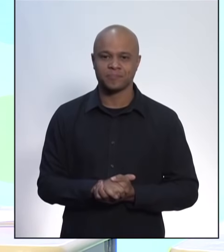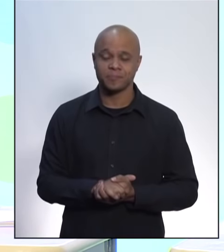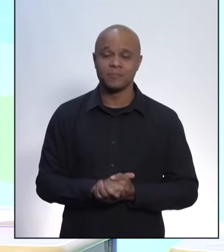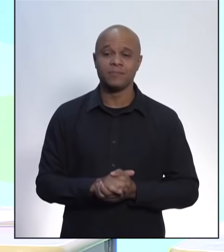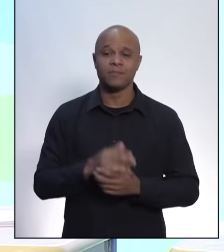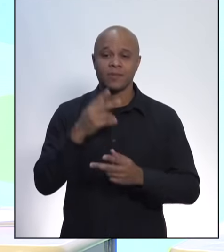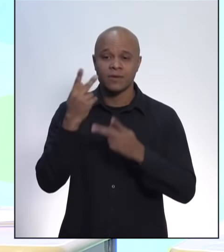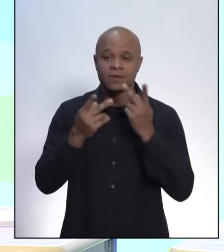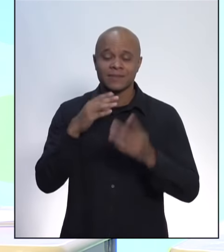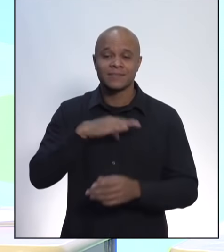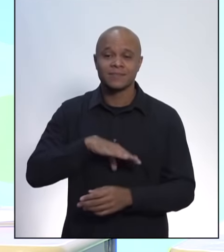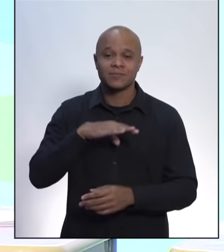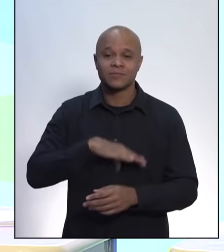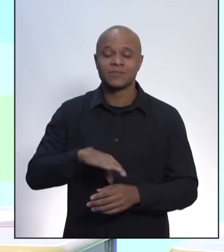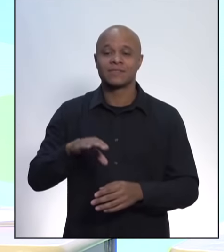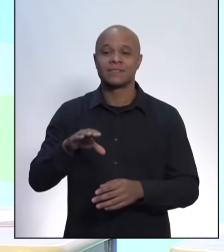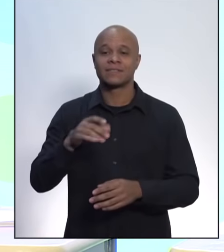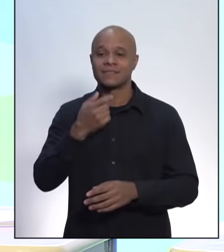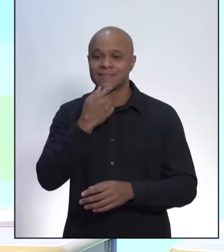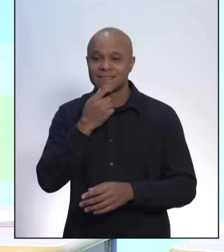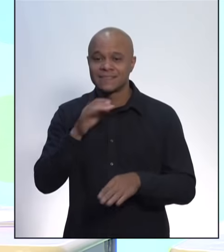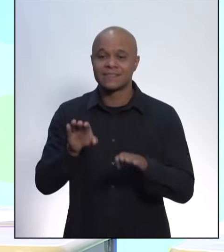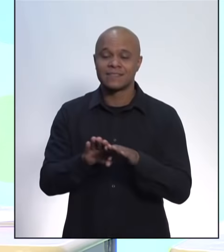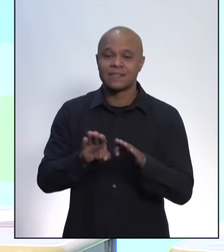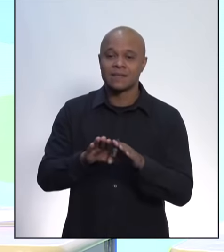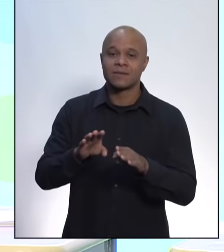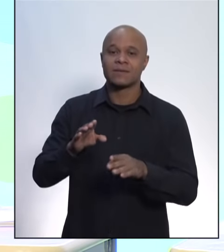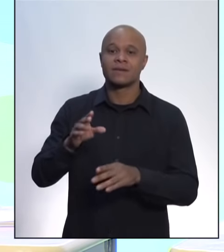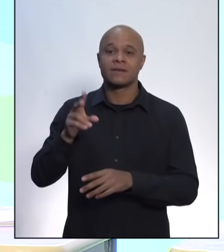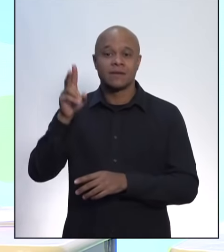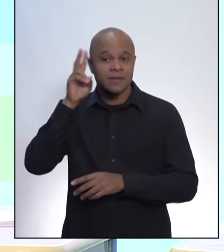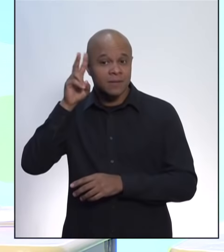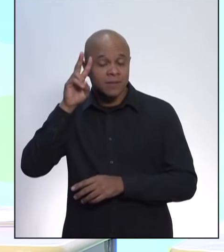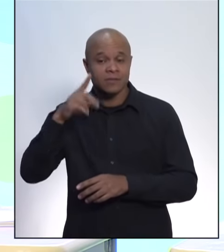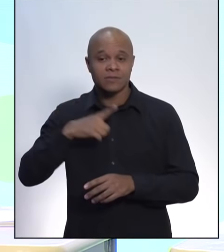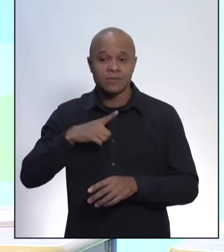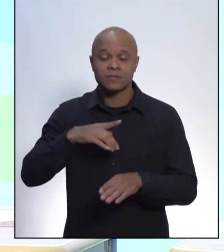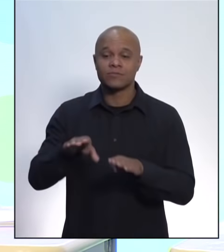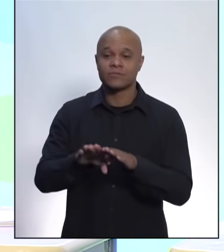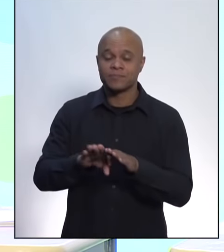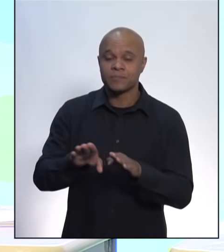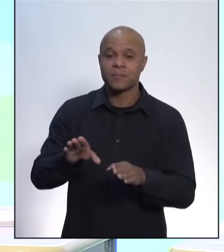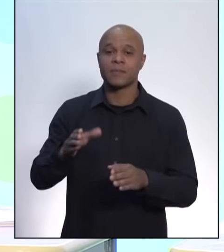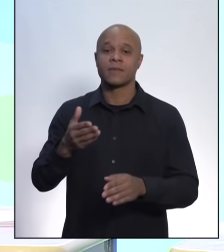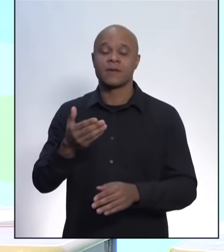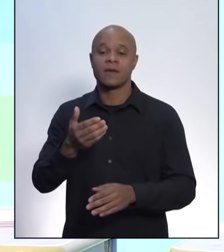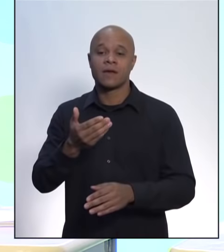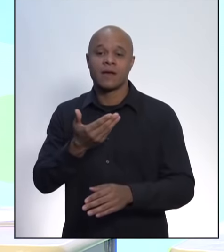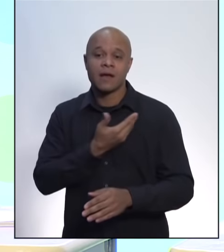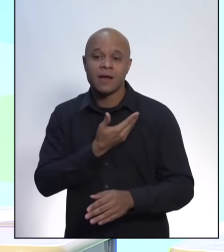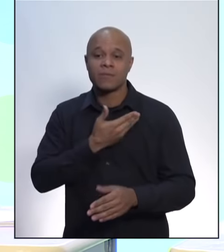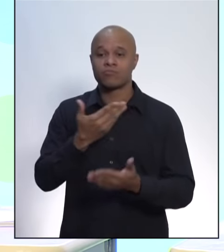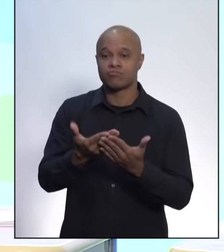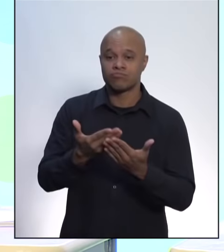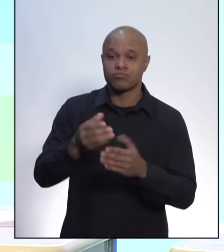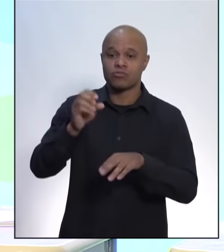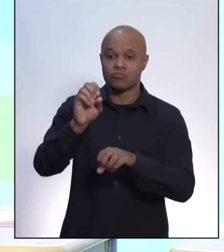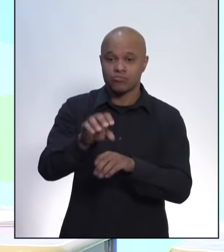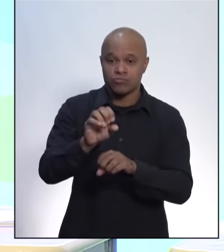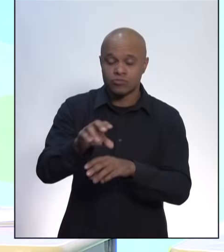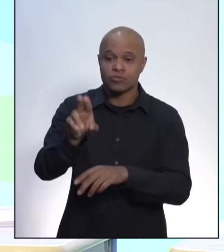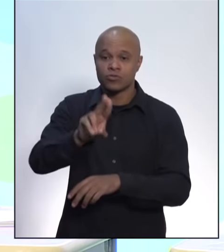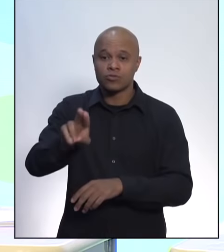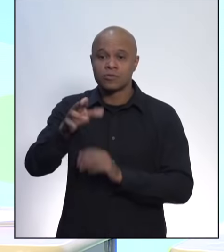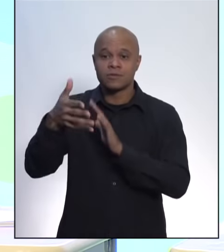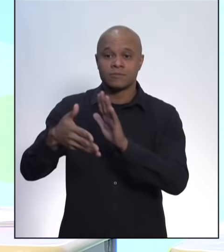e falar inglês também só lembrando vocês que nós temos alunos nossos colegas né e alunos que que eles